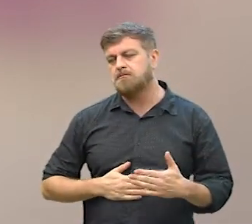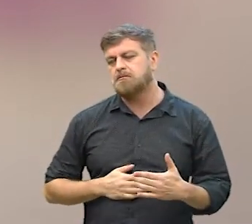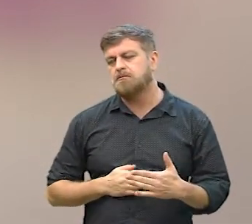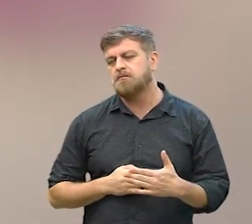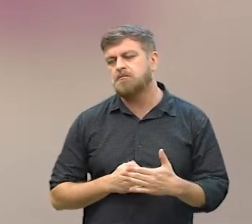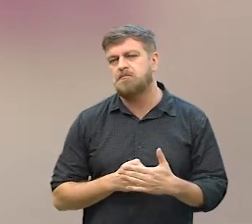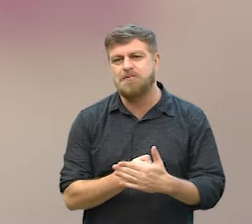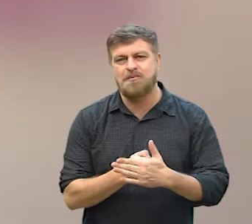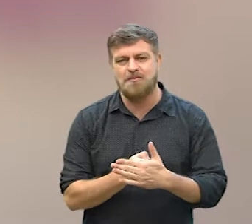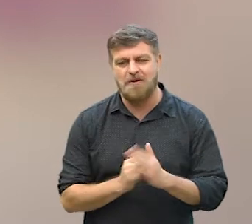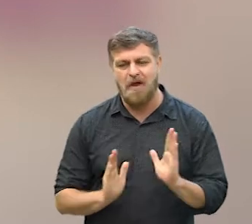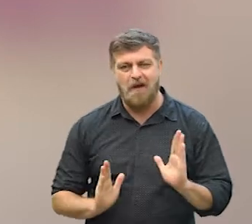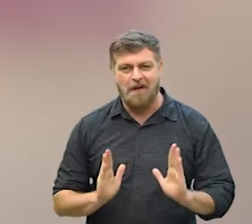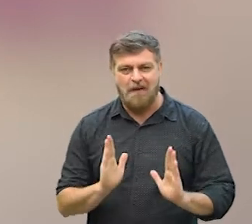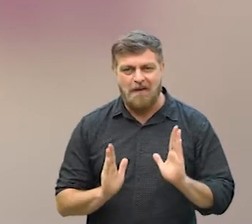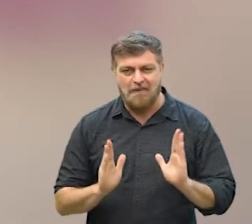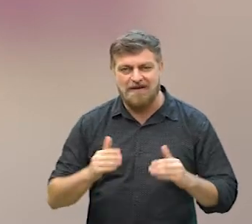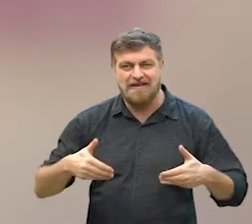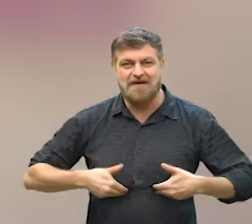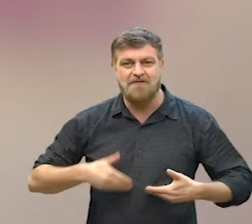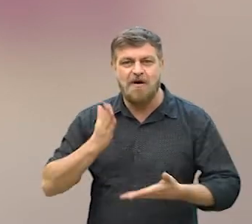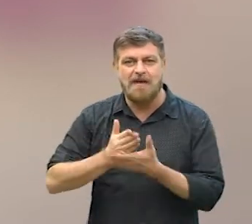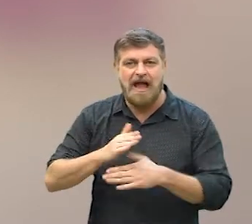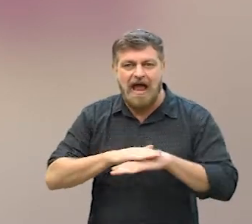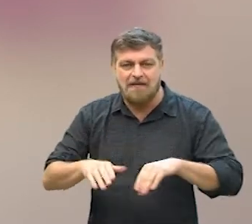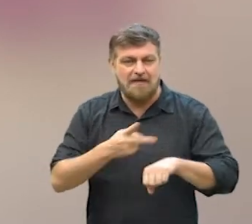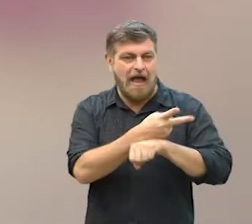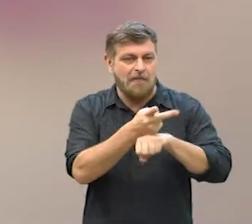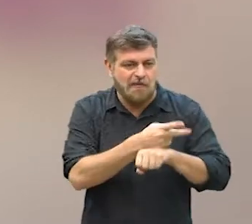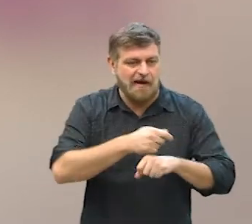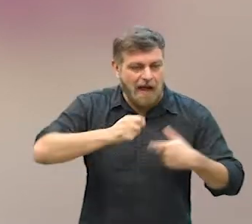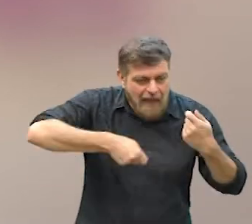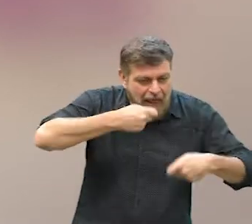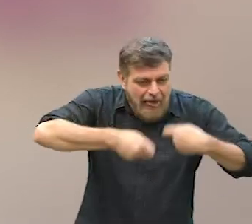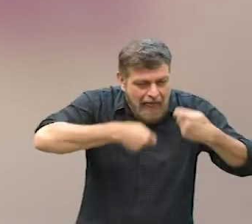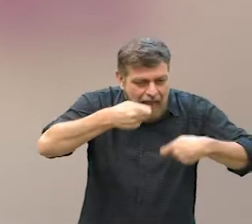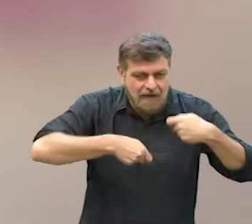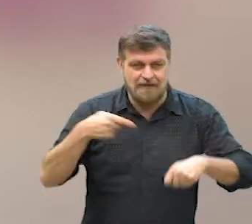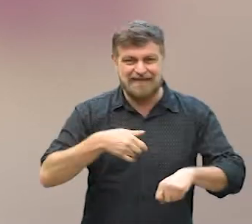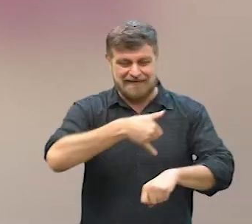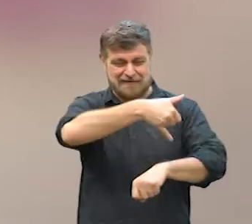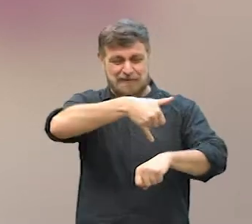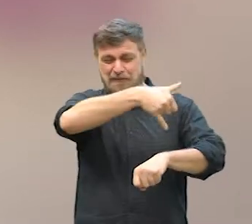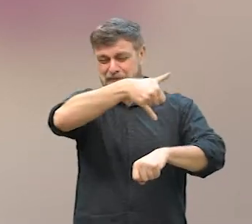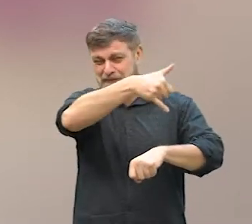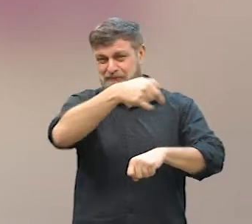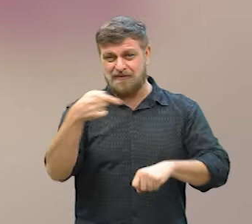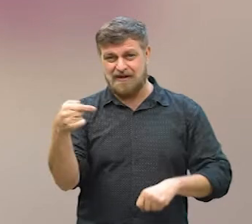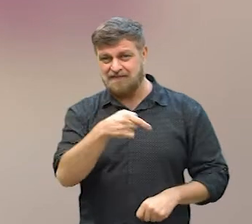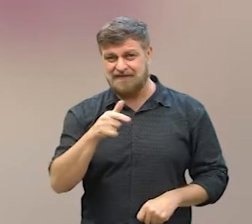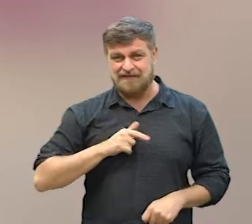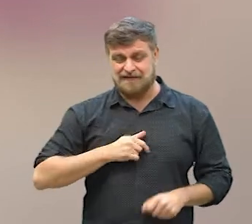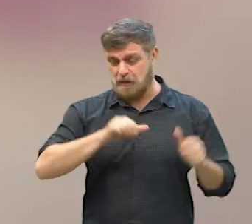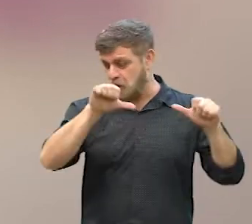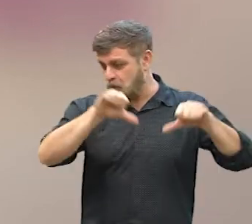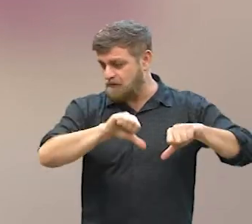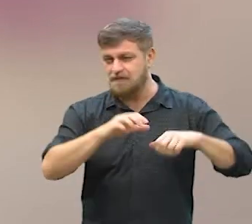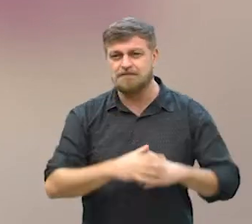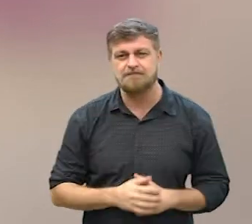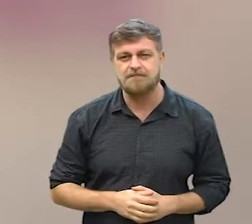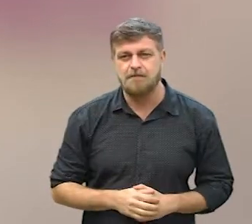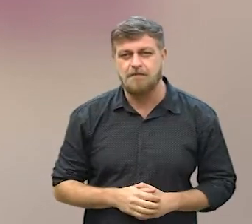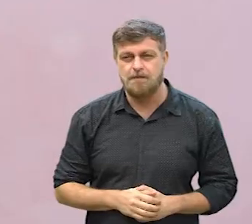uma saciedade momentânea. Então, não faz com que você procure outro tipo de alimento que tenha mais gordura ou que seja de